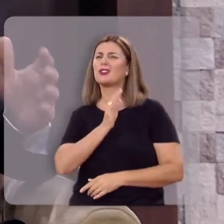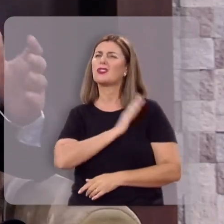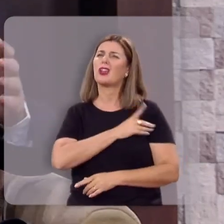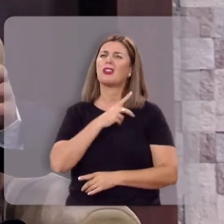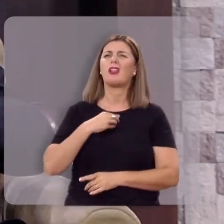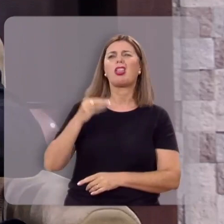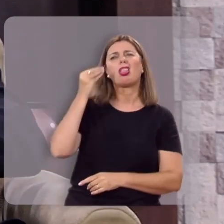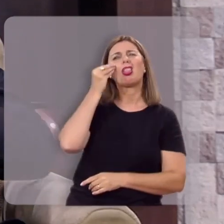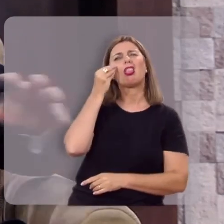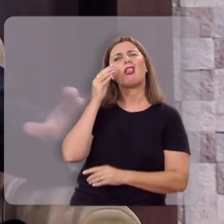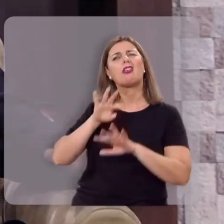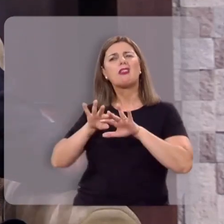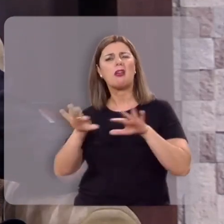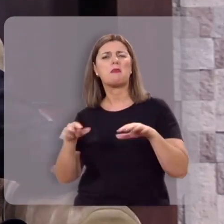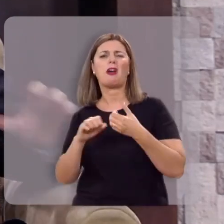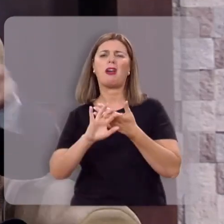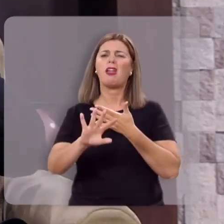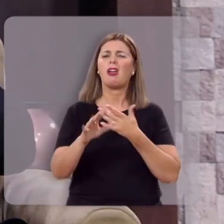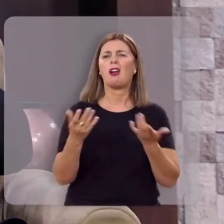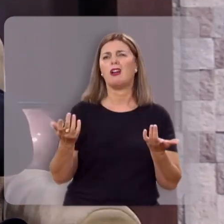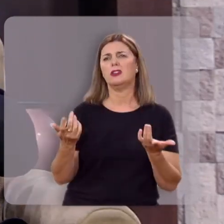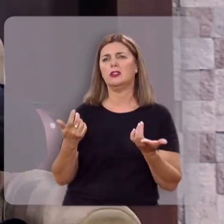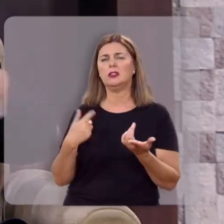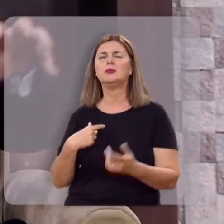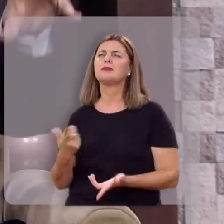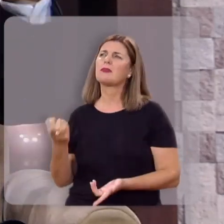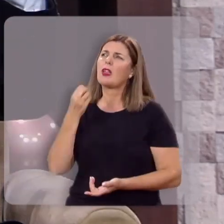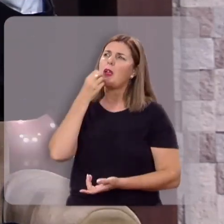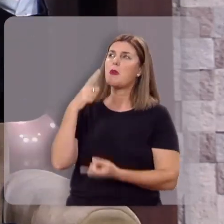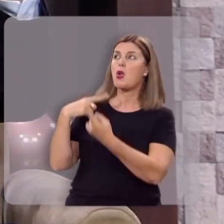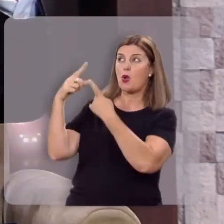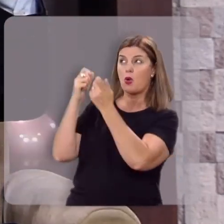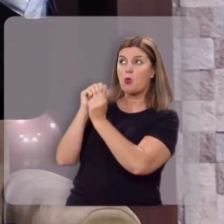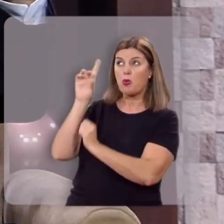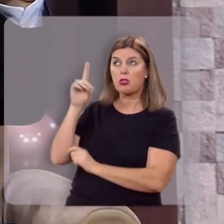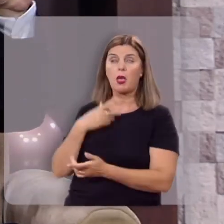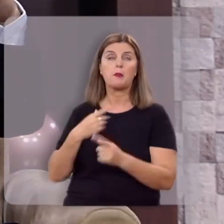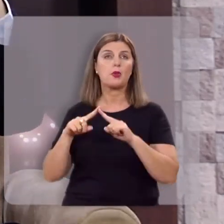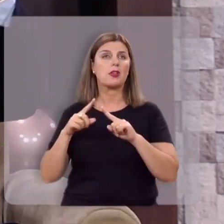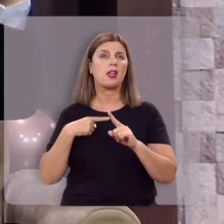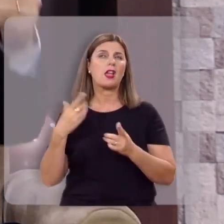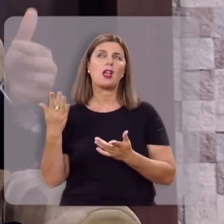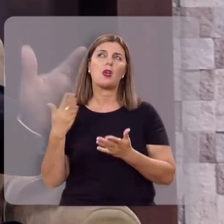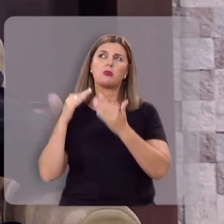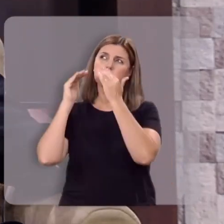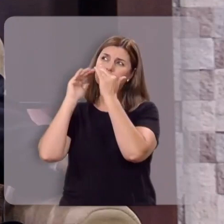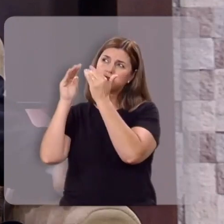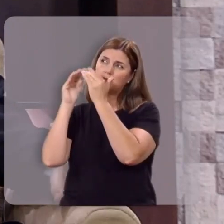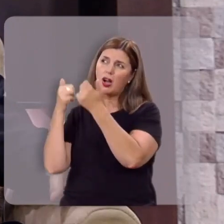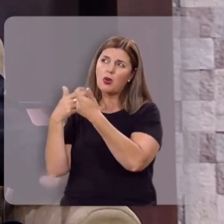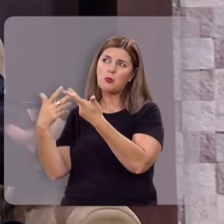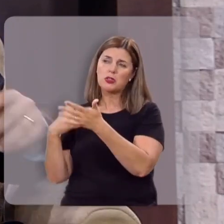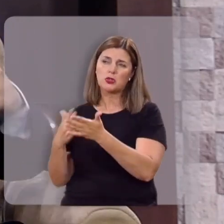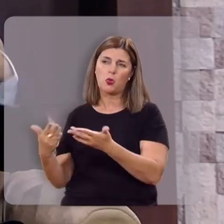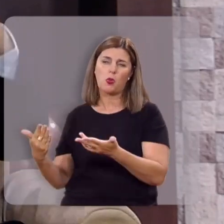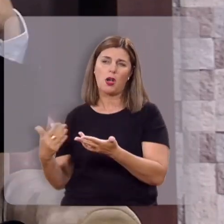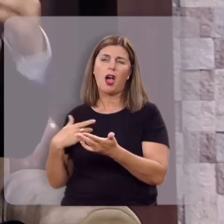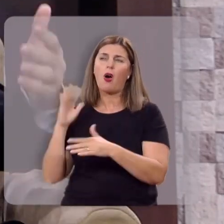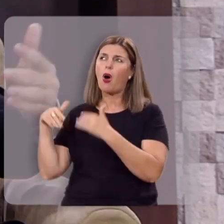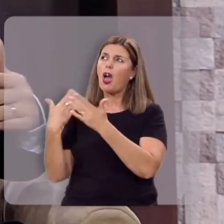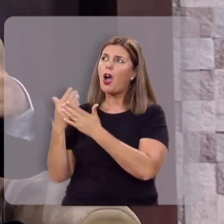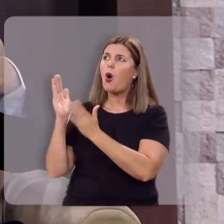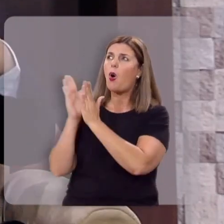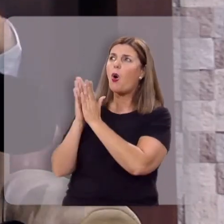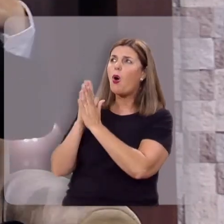essa tendência de separar as coisas. Mas eu estou bem no meu relacionamento com Deus porque eu sigo algumas disciplinas espirituais, eu